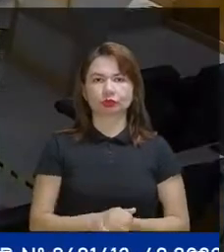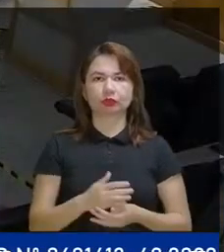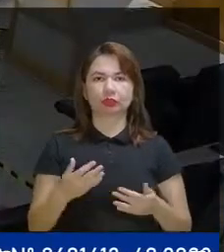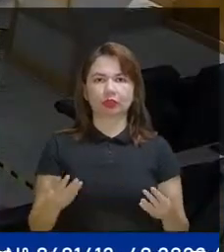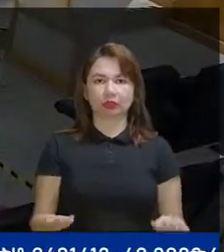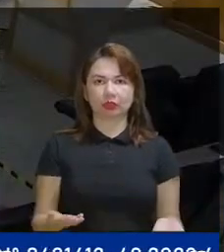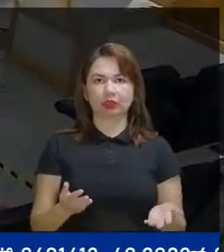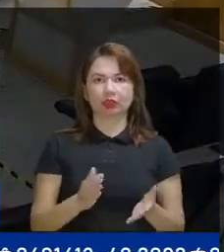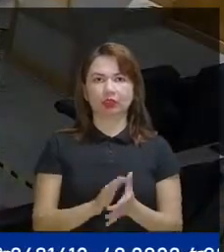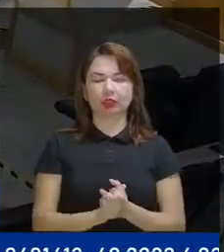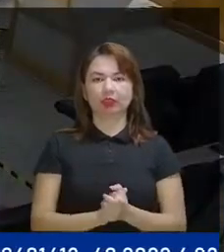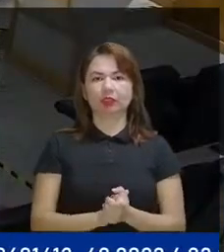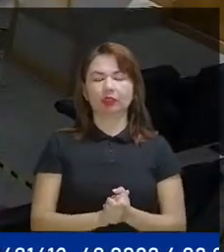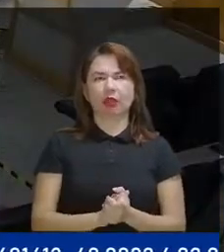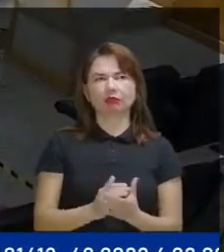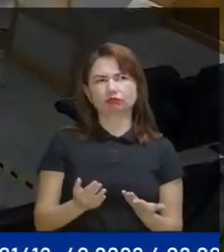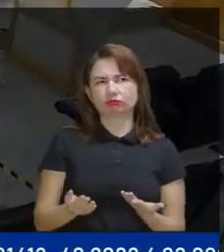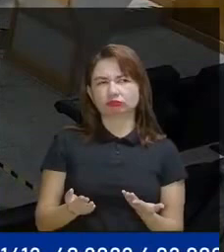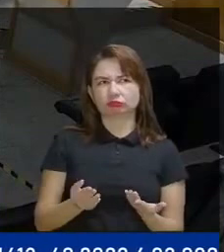objeto da exceção de suspeição.